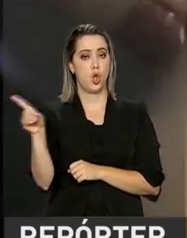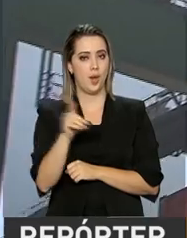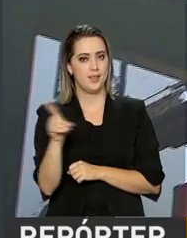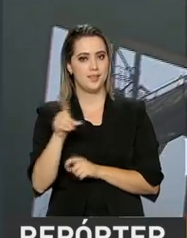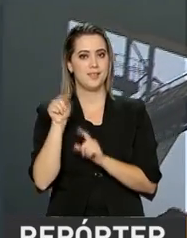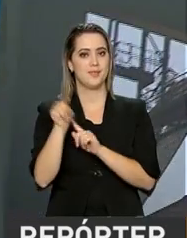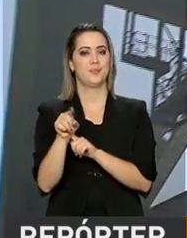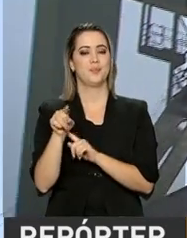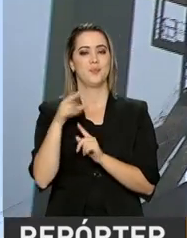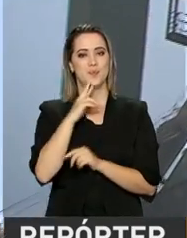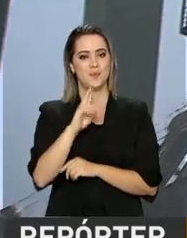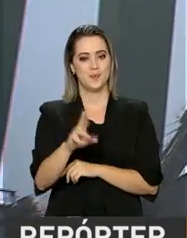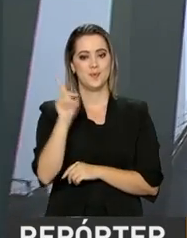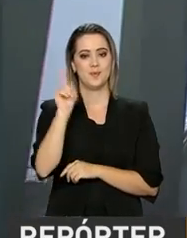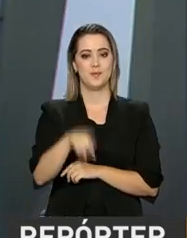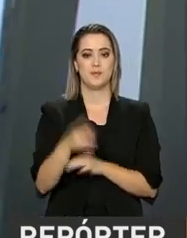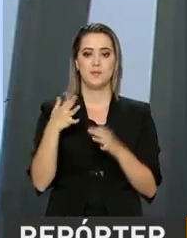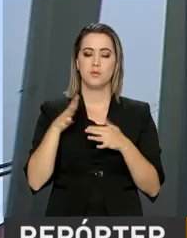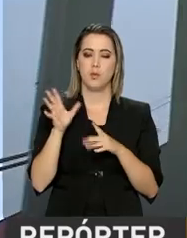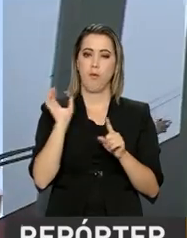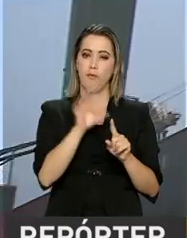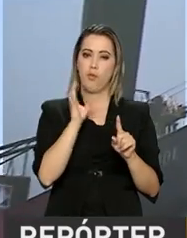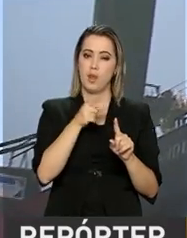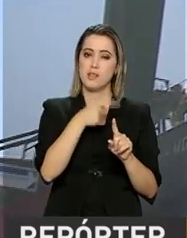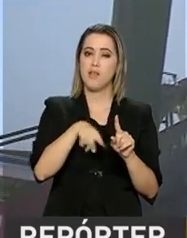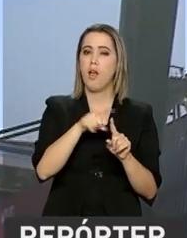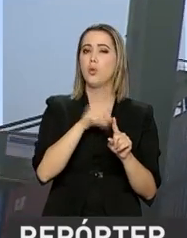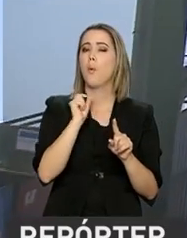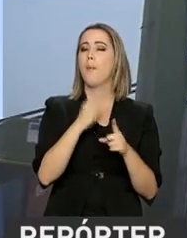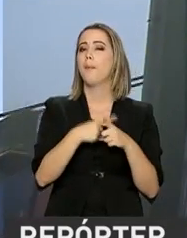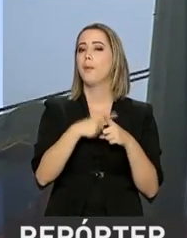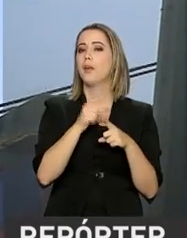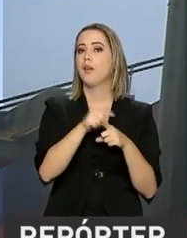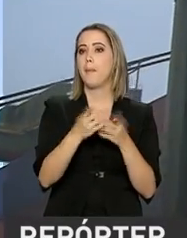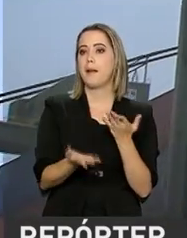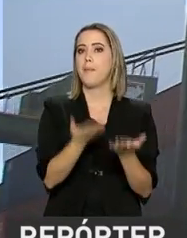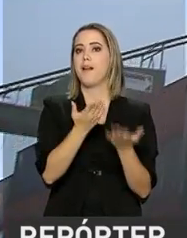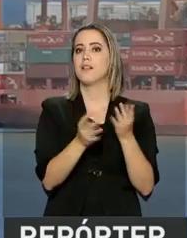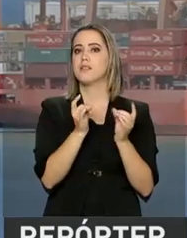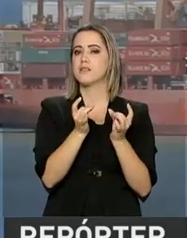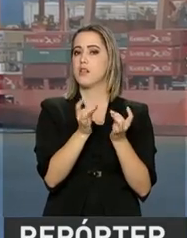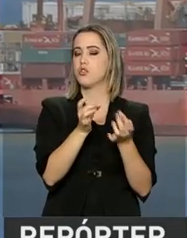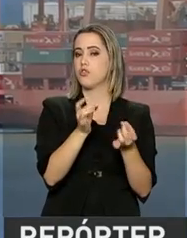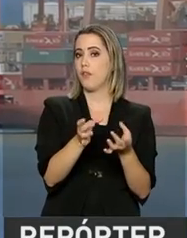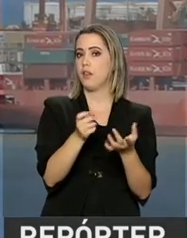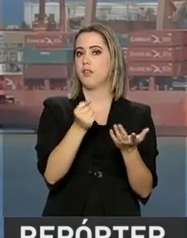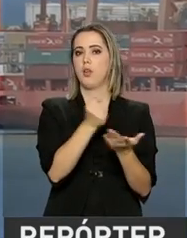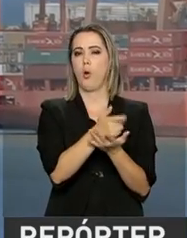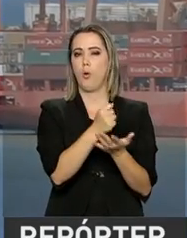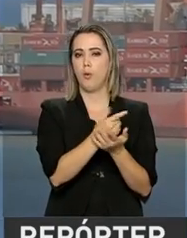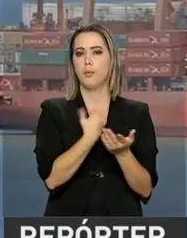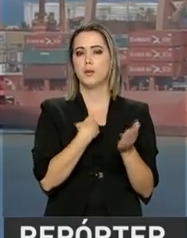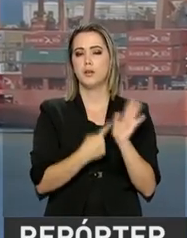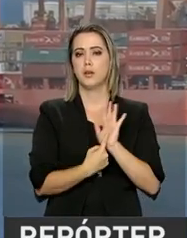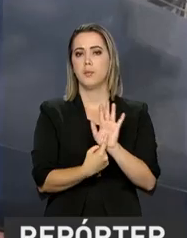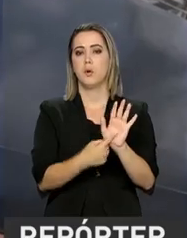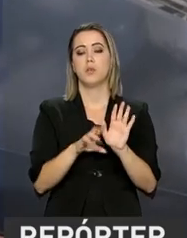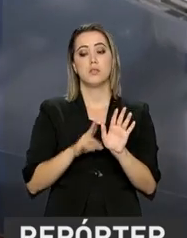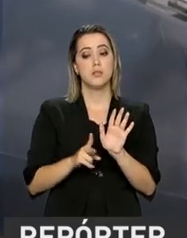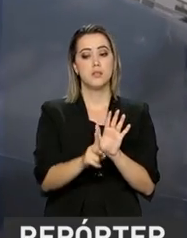dólares esse resultado foi influenciado principalmente pela balança comercial que tem apresentado